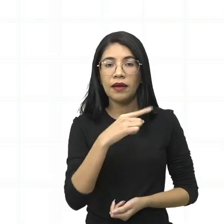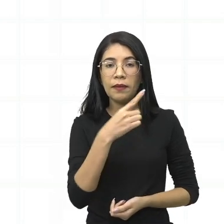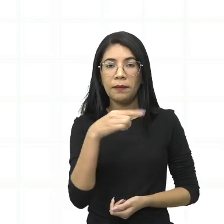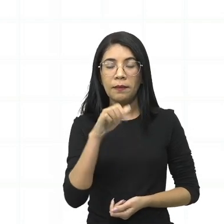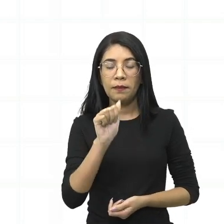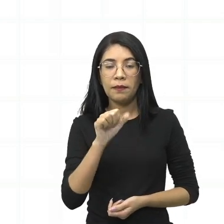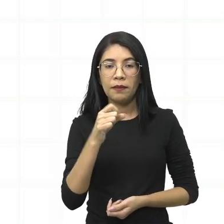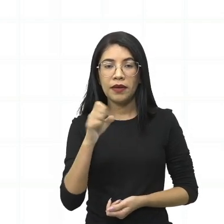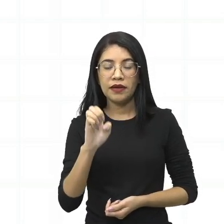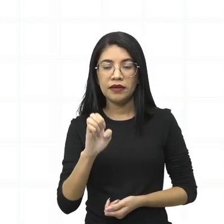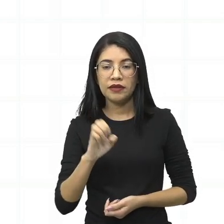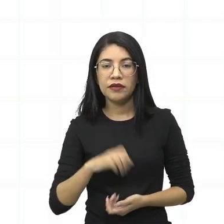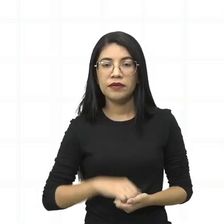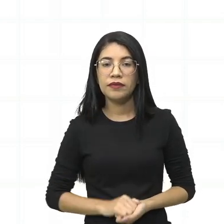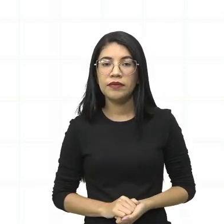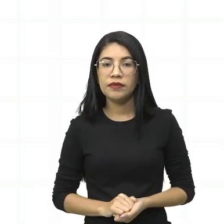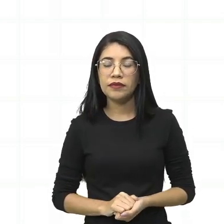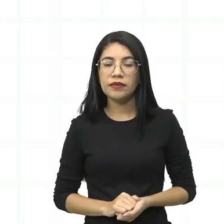Pães.